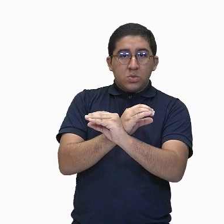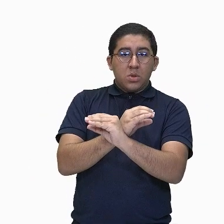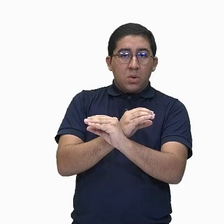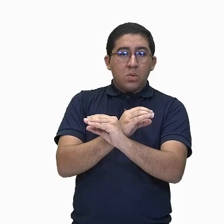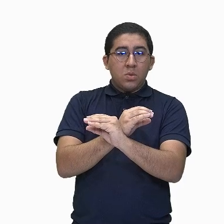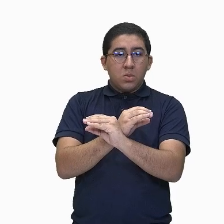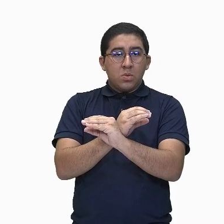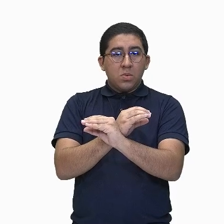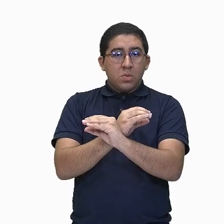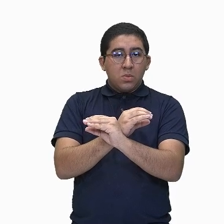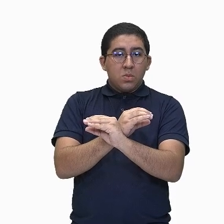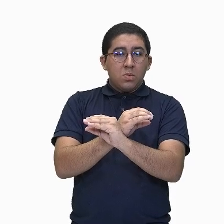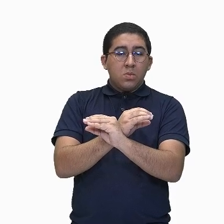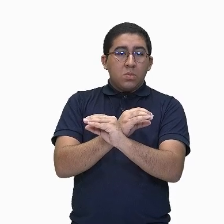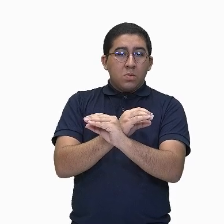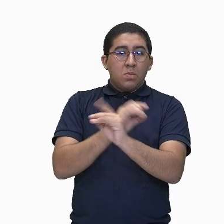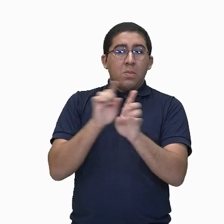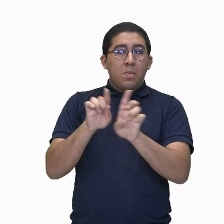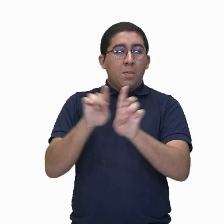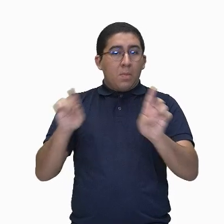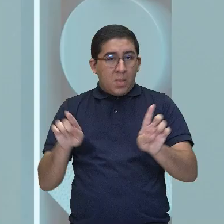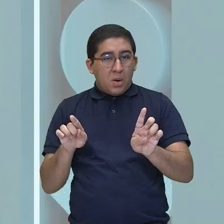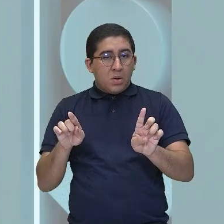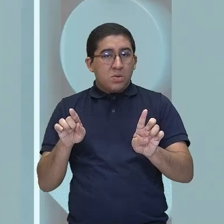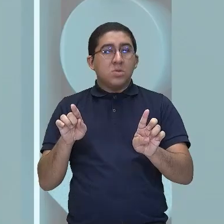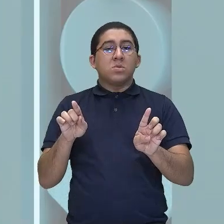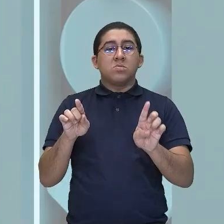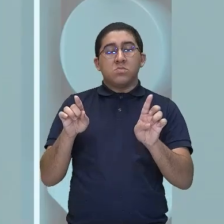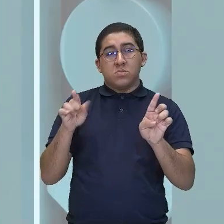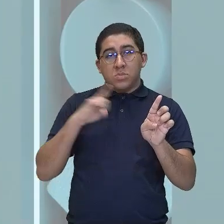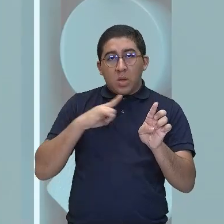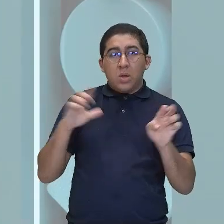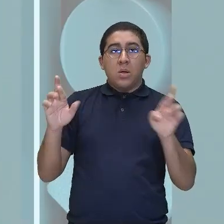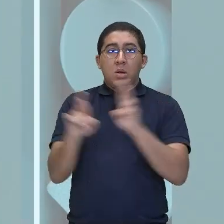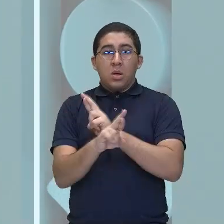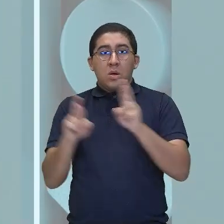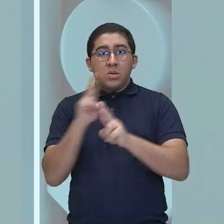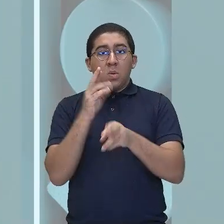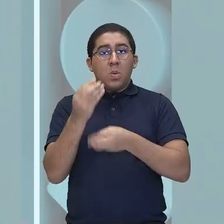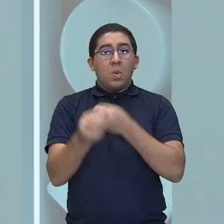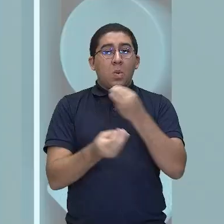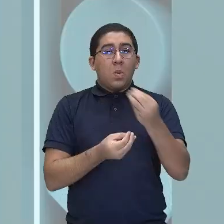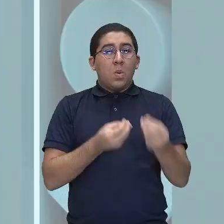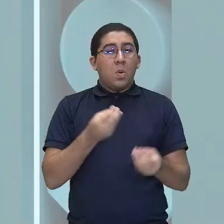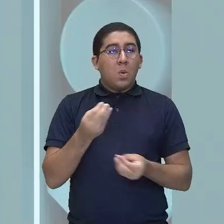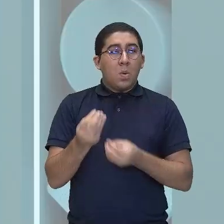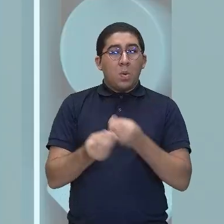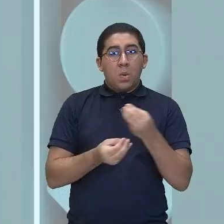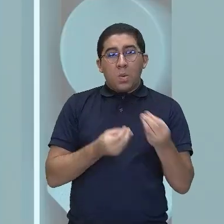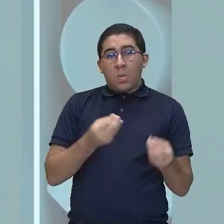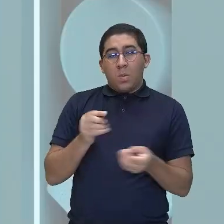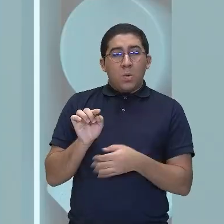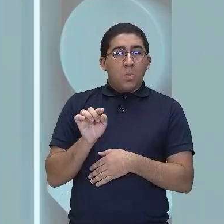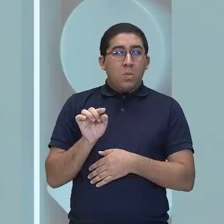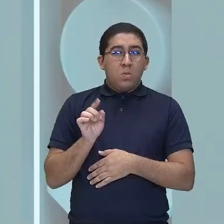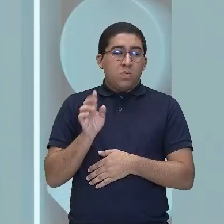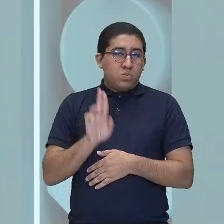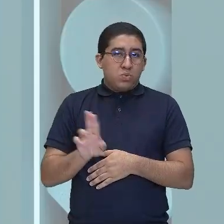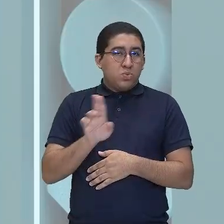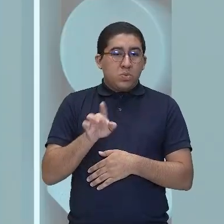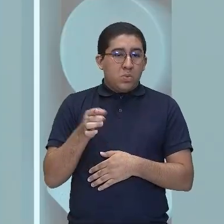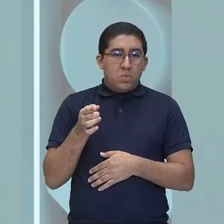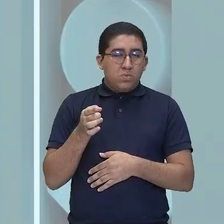coordenativa, mas mesmo assim elas estão unidas por meio de uma pontuação.